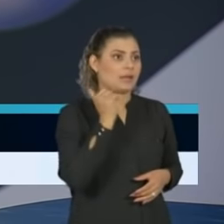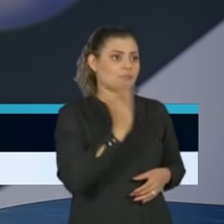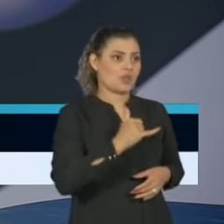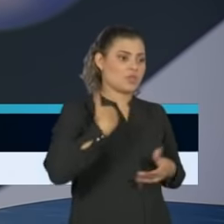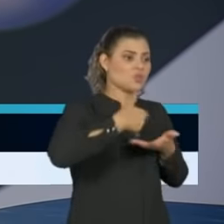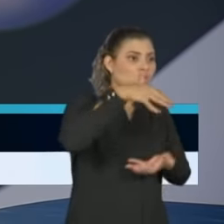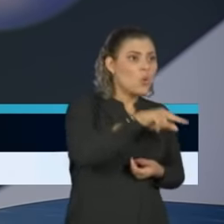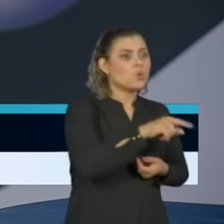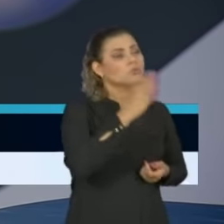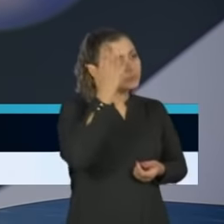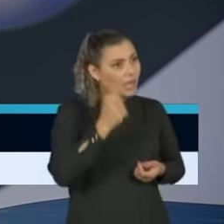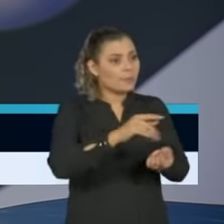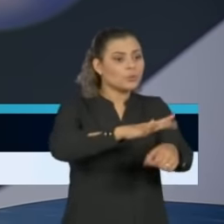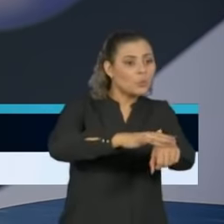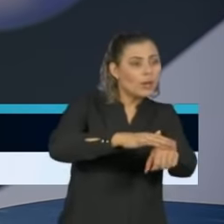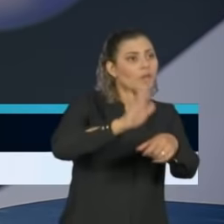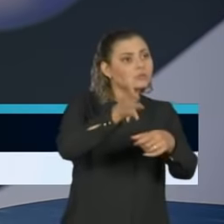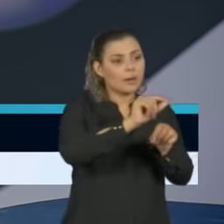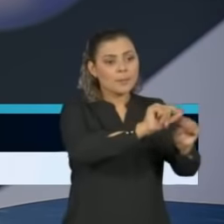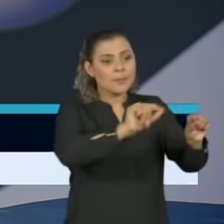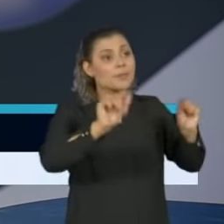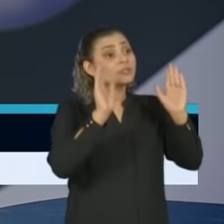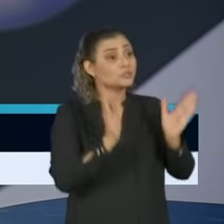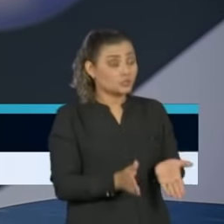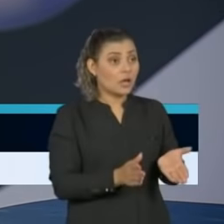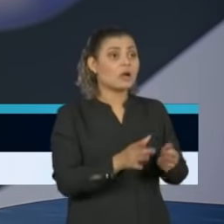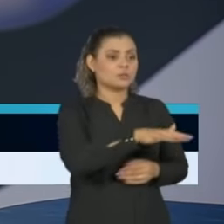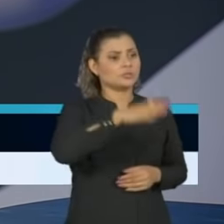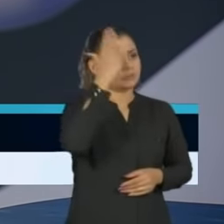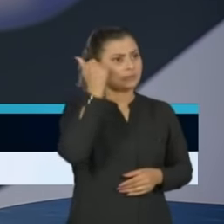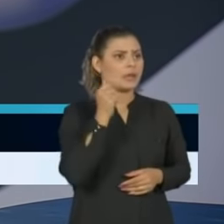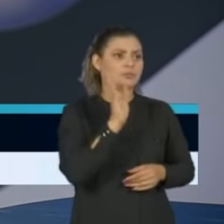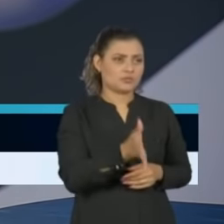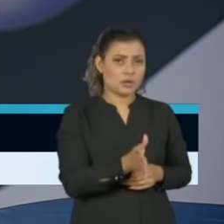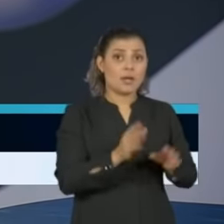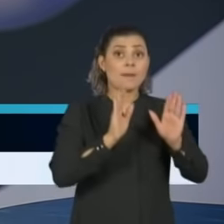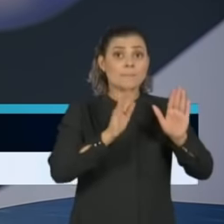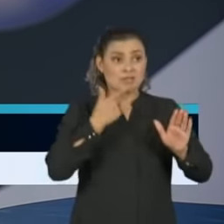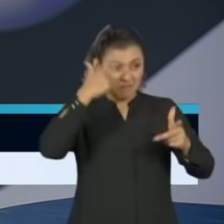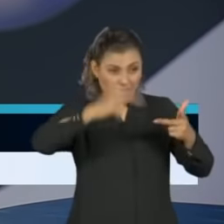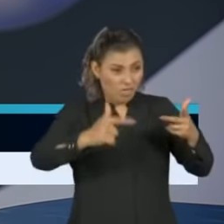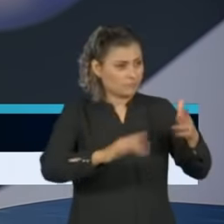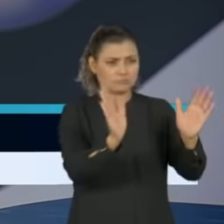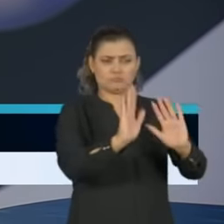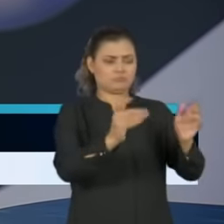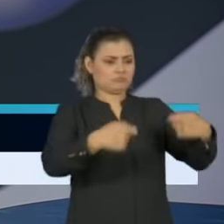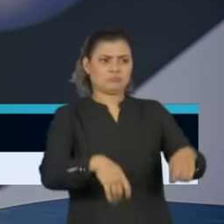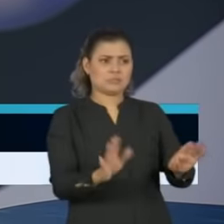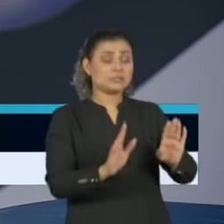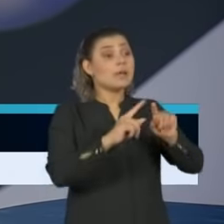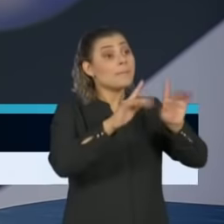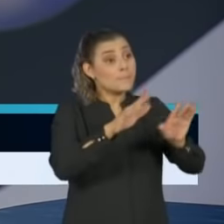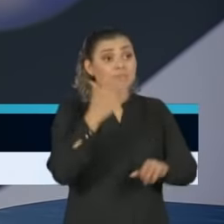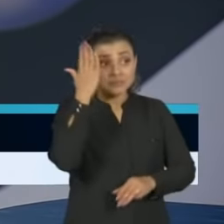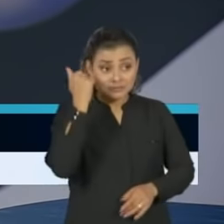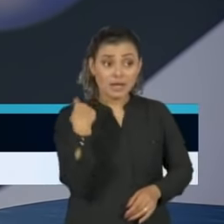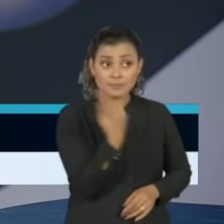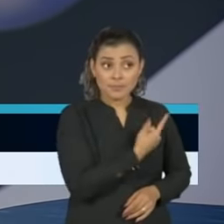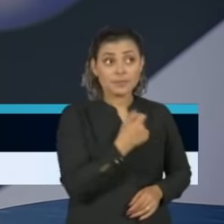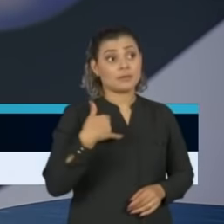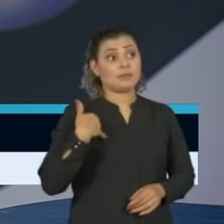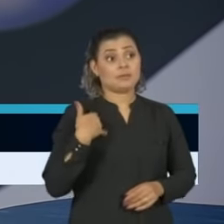por exemplo, de uma certa forma, a estrutura de risco na população. Eu não vou repetir o que foi dito por ele, mas basicamente a gente sabe que pessoas